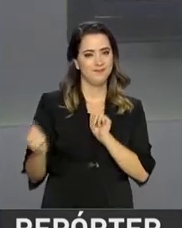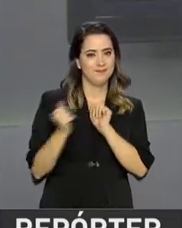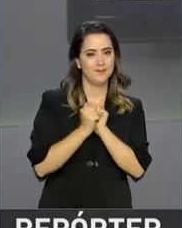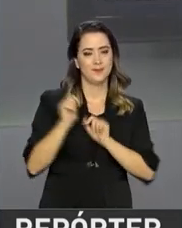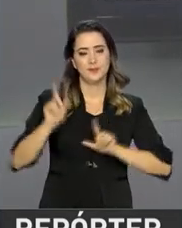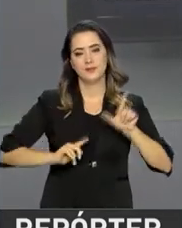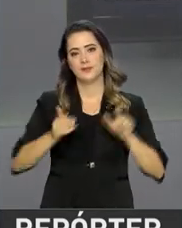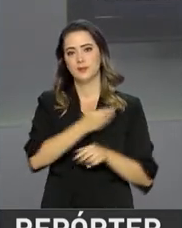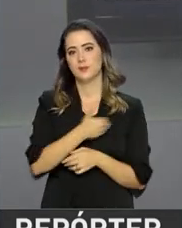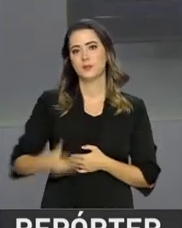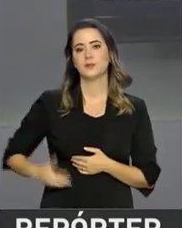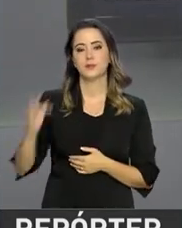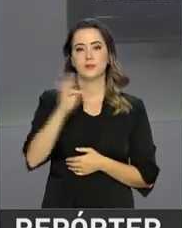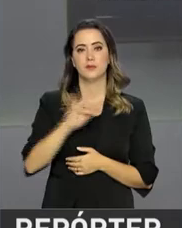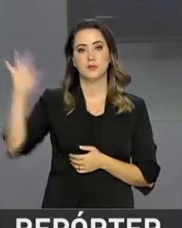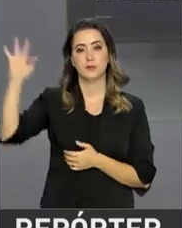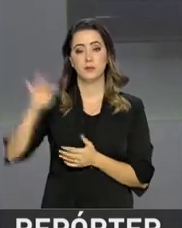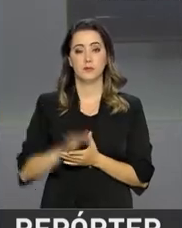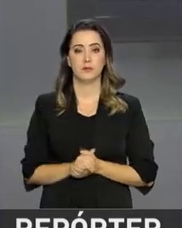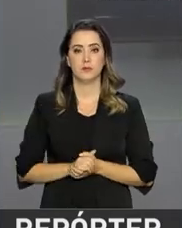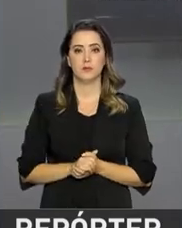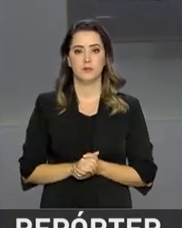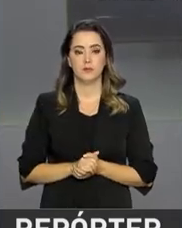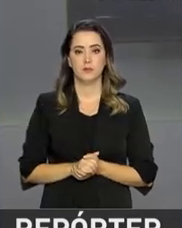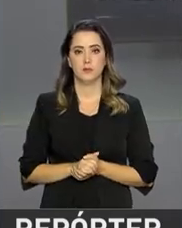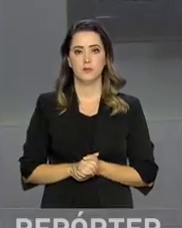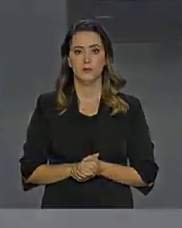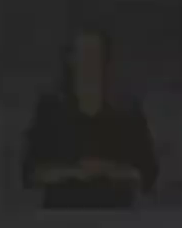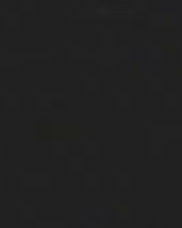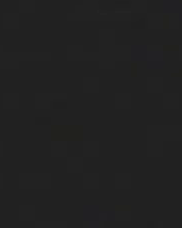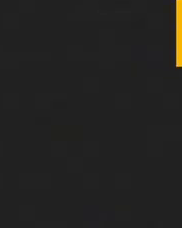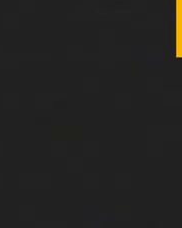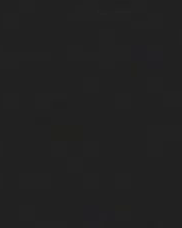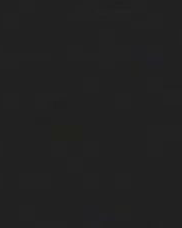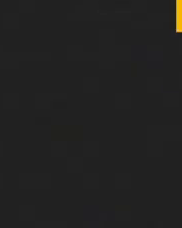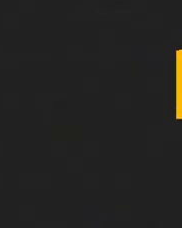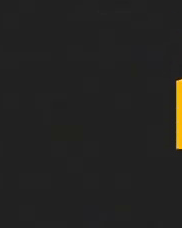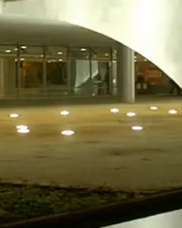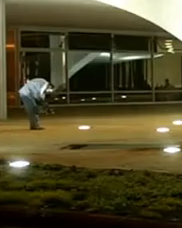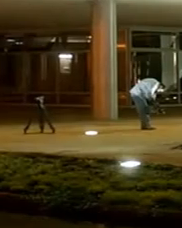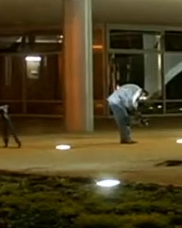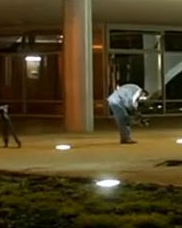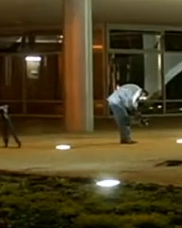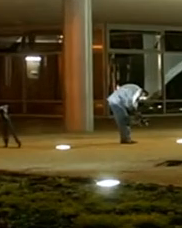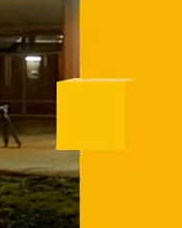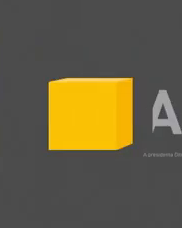Continue com a gente na NBR, a TV do Governo Federal.